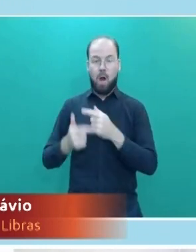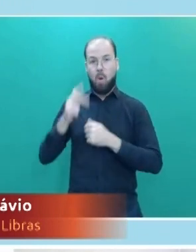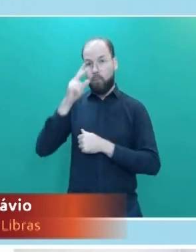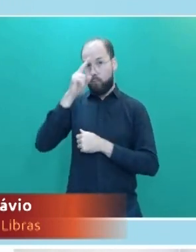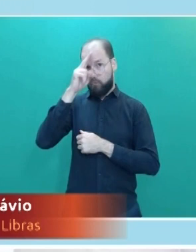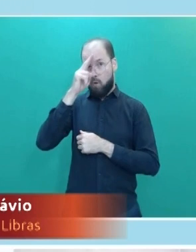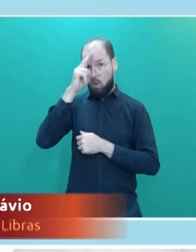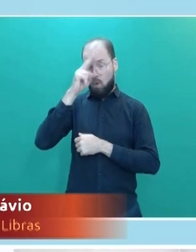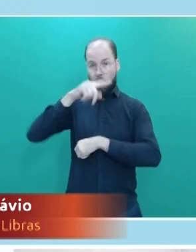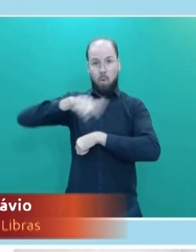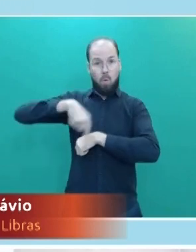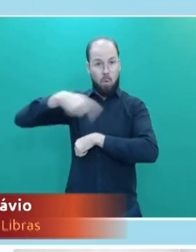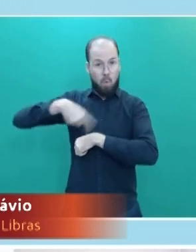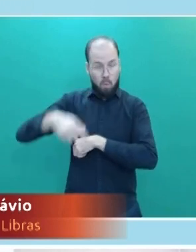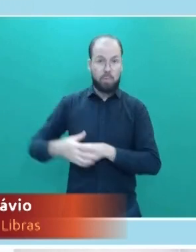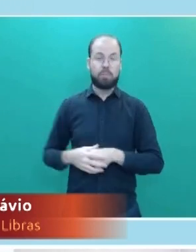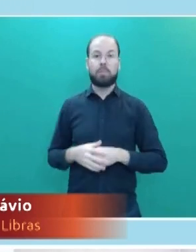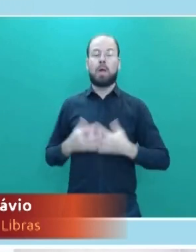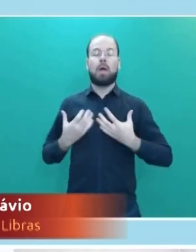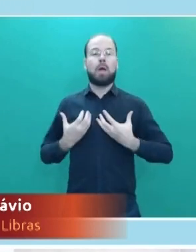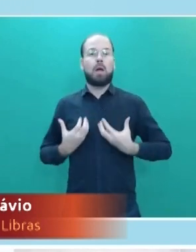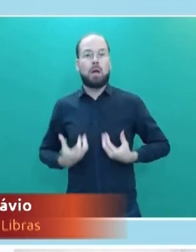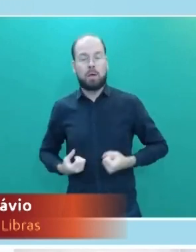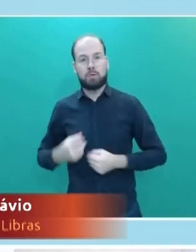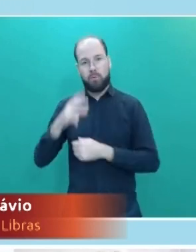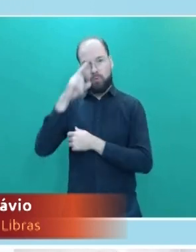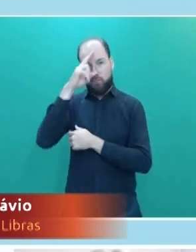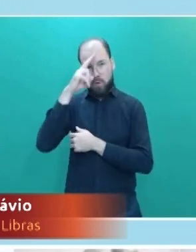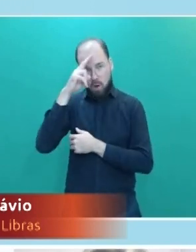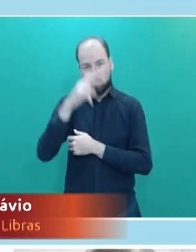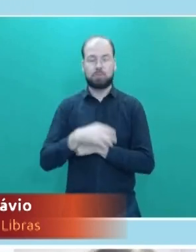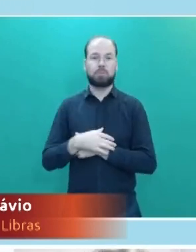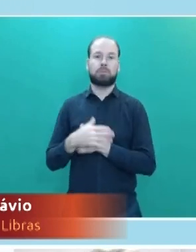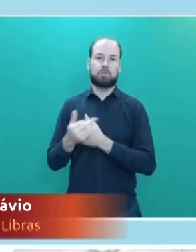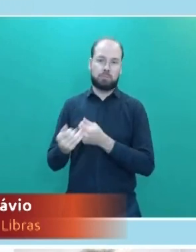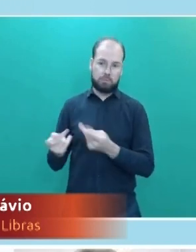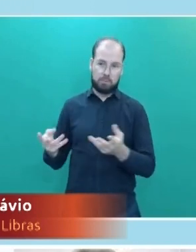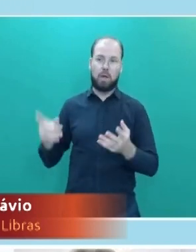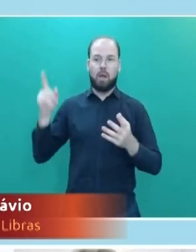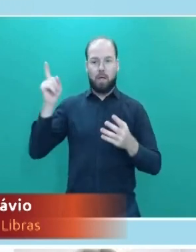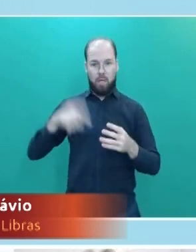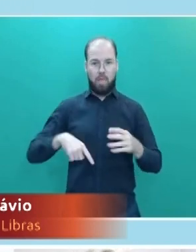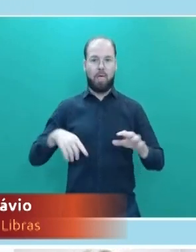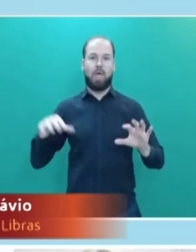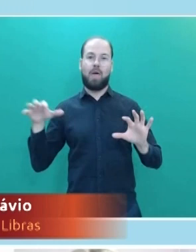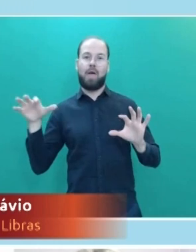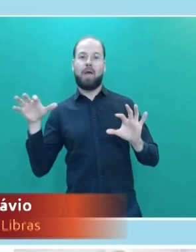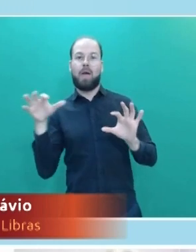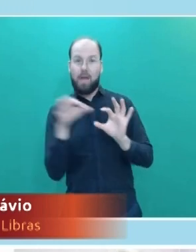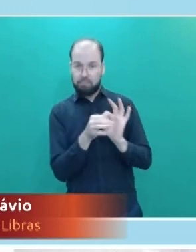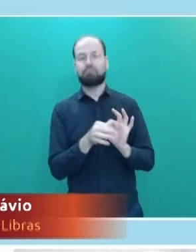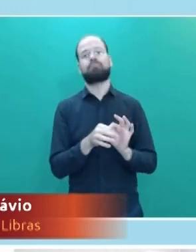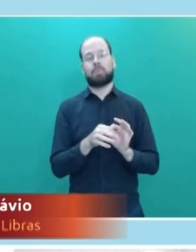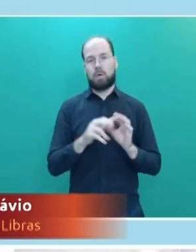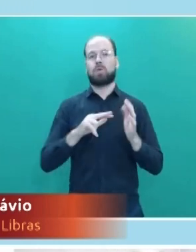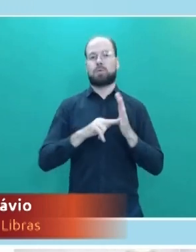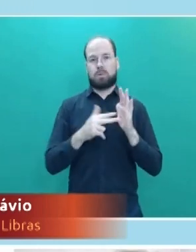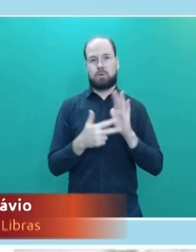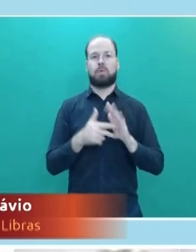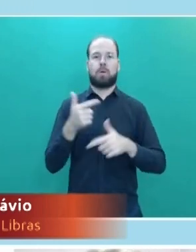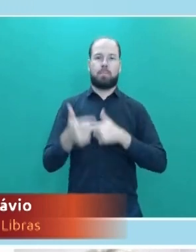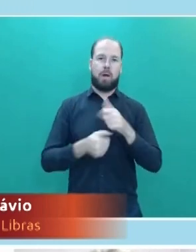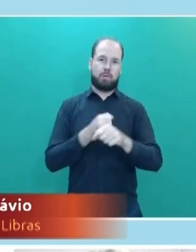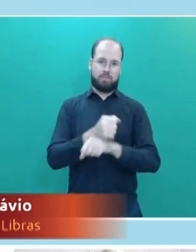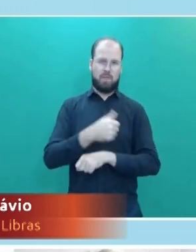isso já caracteriza o trabalho escravo. E eu sei que meu tempo está terminando. Eu só queria pontuar que eu achei muito